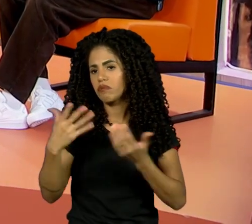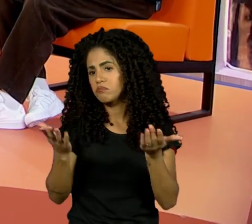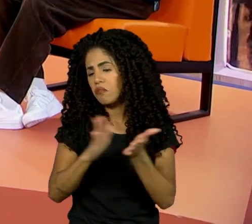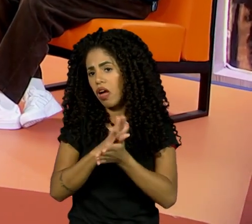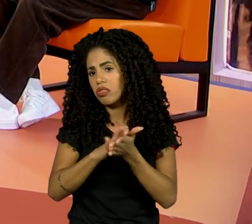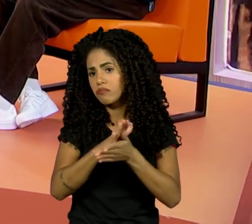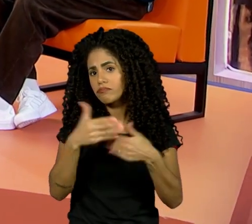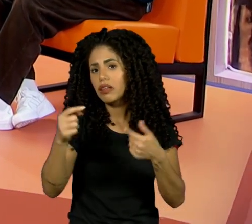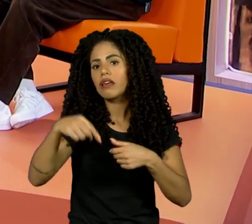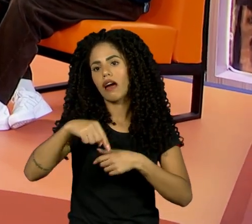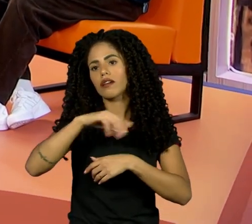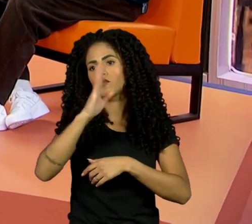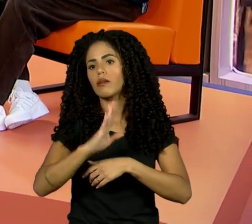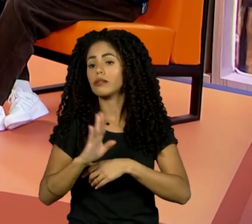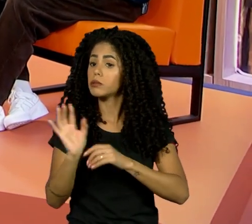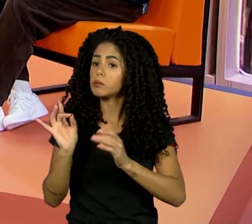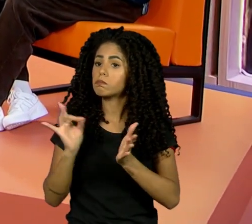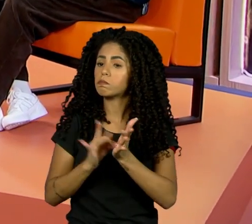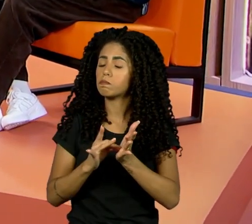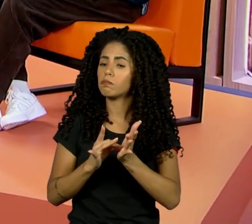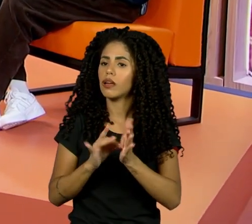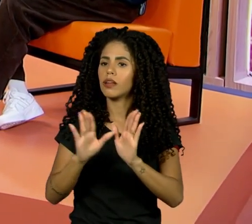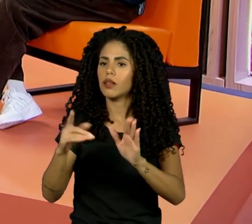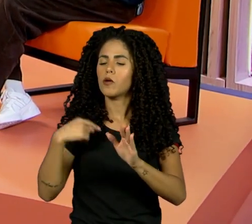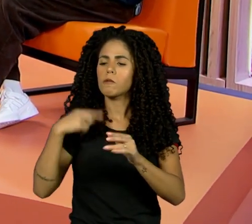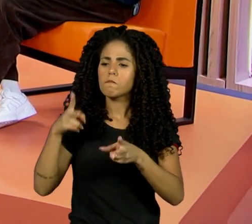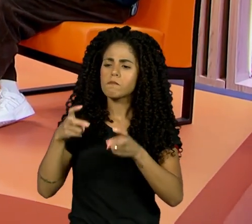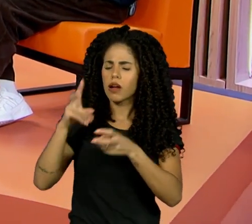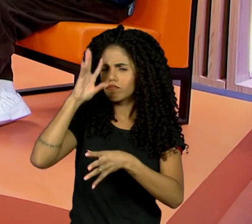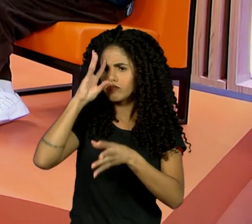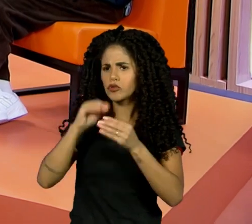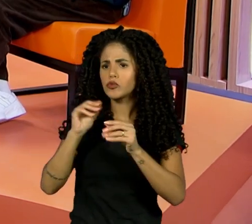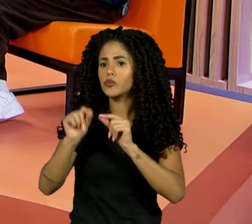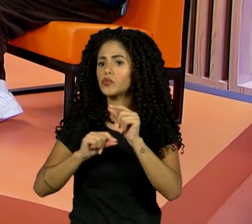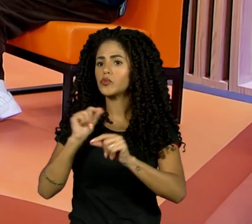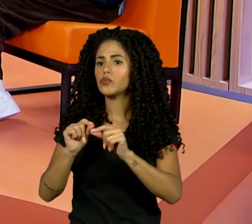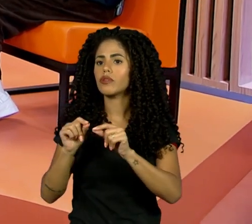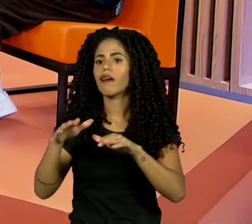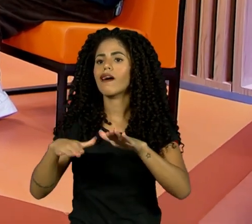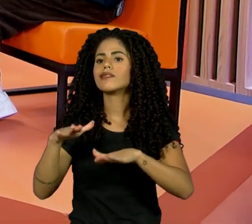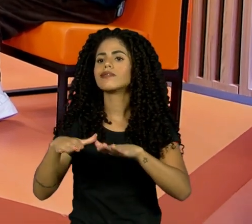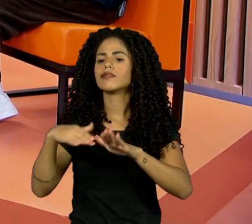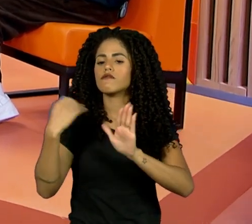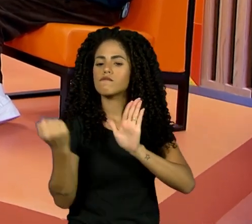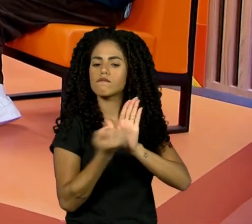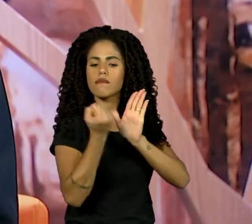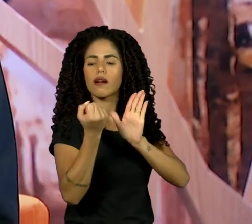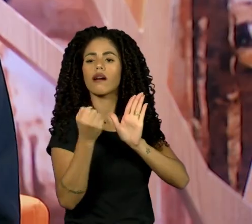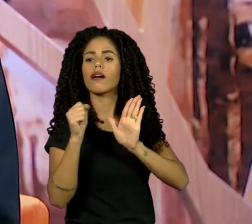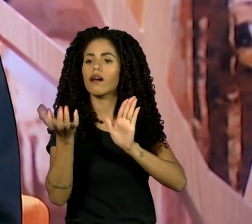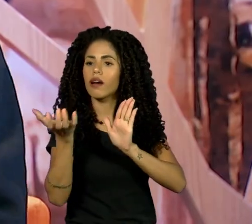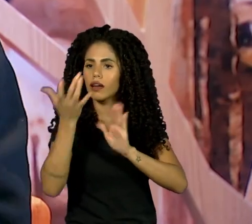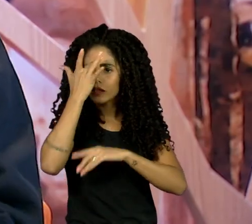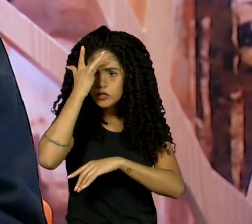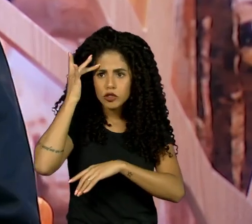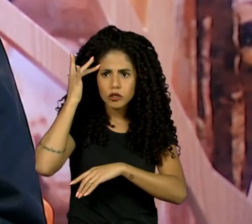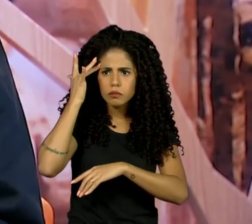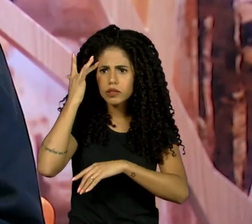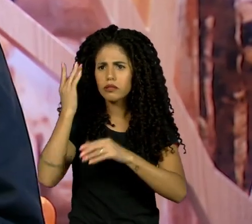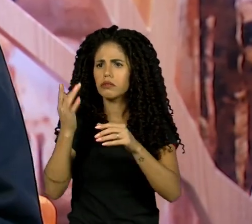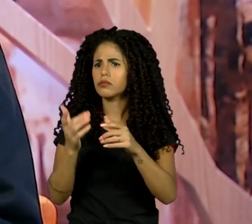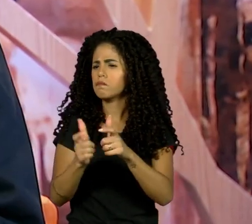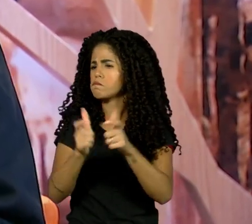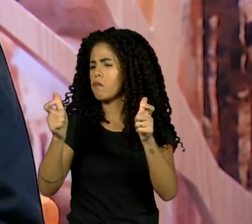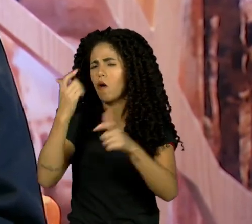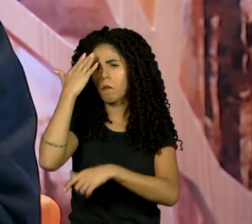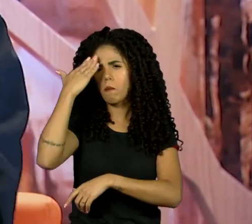E aí, é muito de uma coisa que eu tenho entendido, de que a marca, às vezes, ela quer esses influenciadores gigantescos, mas